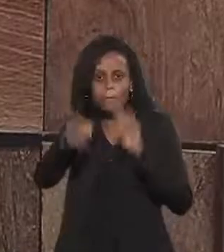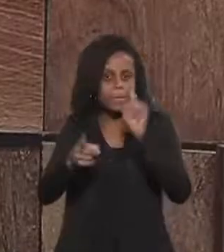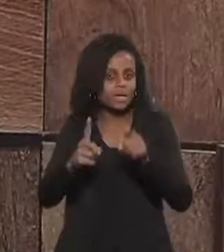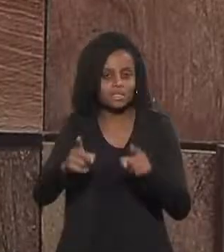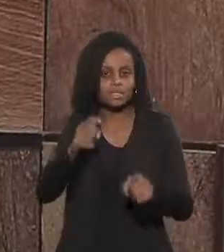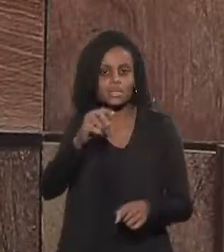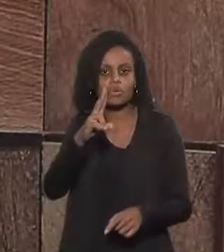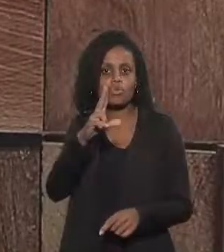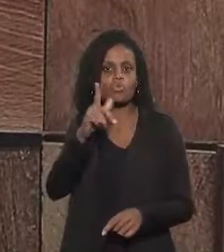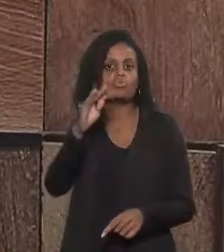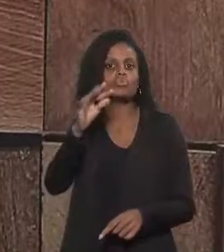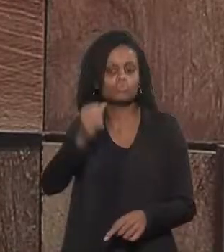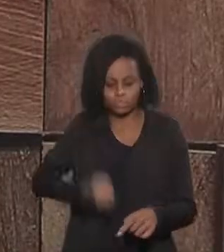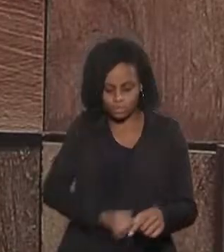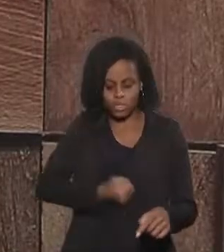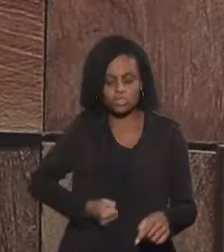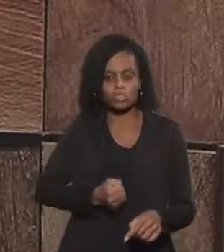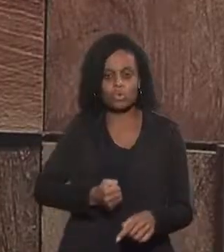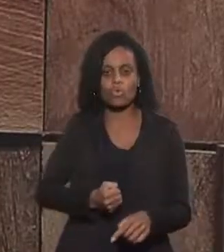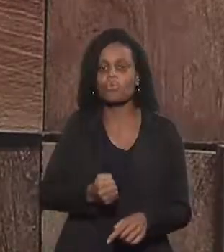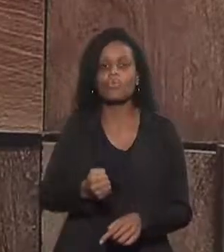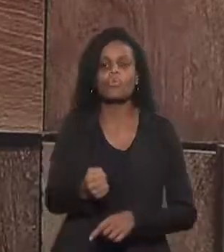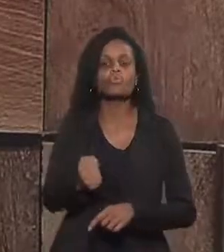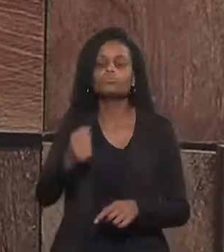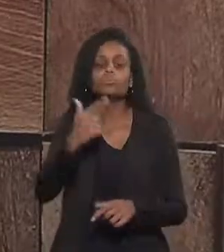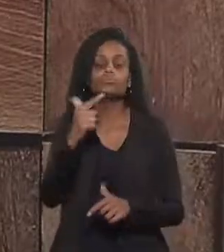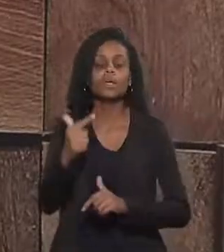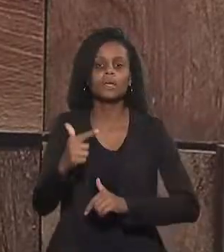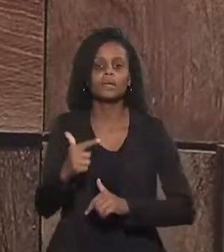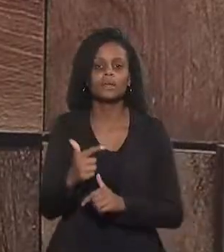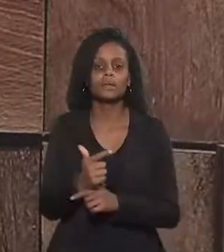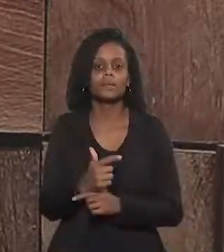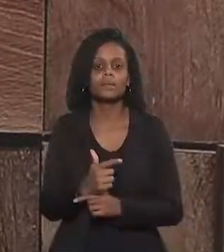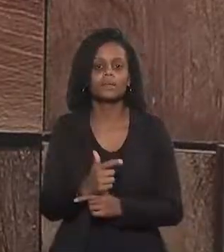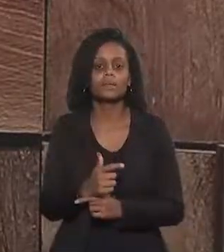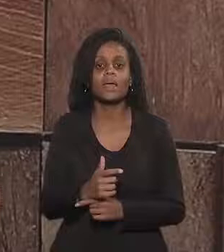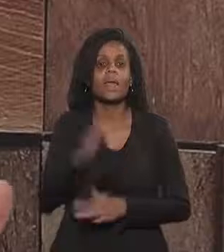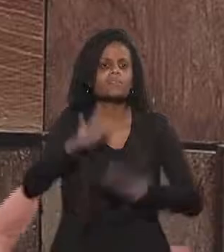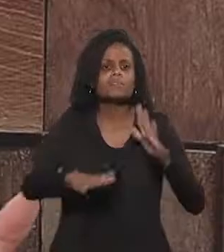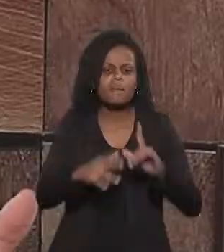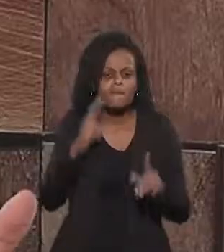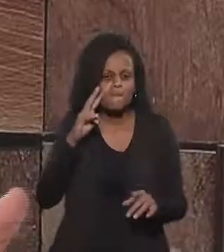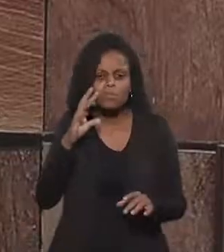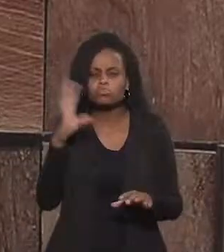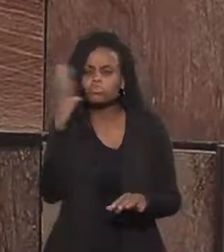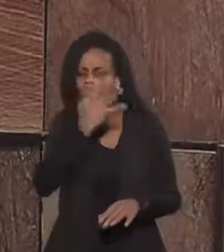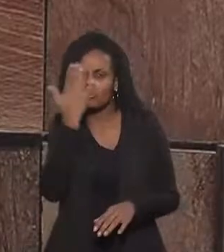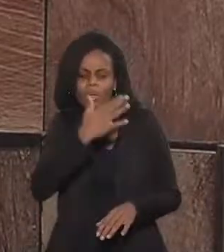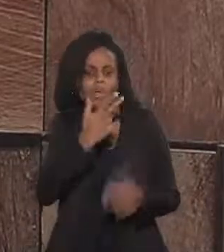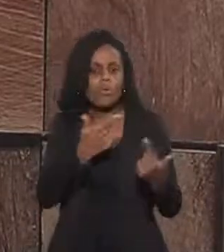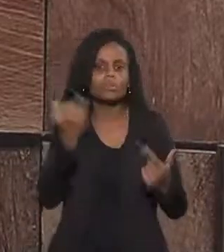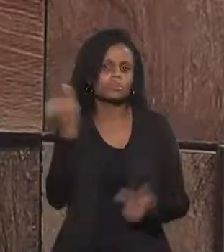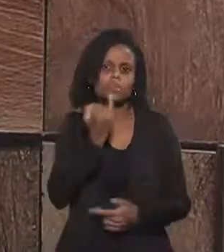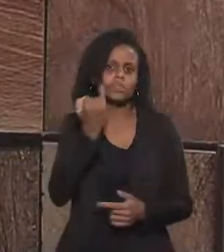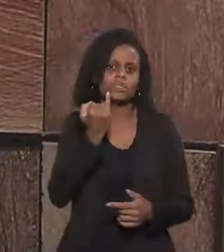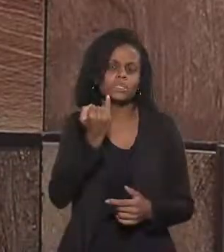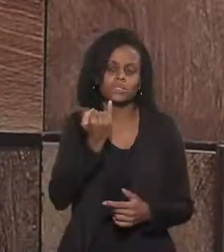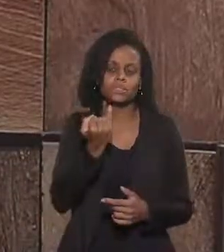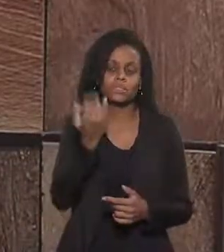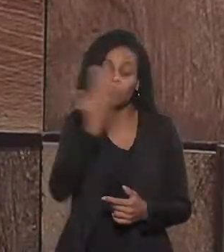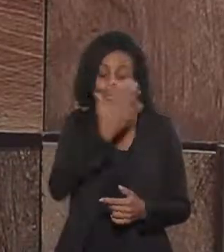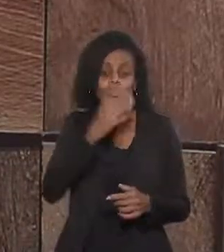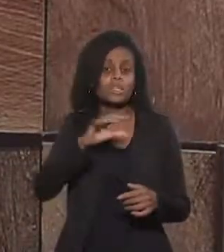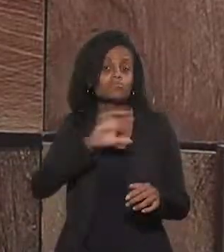ali não tem como passar coisas importantes. Você pode passar uma coisa que não vai ser importante, mas importante não. E a gente ainda tem